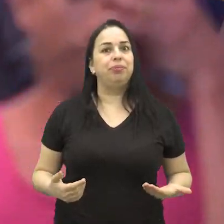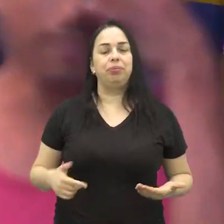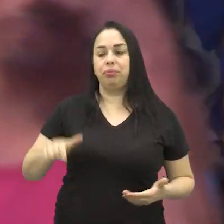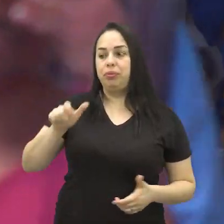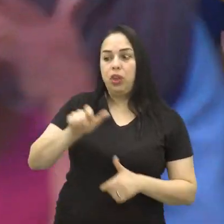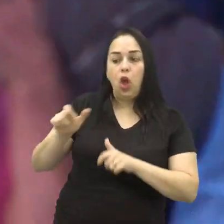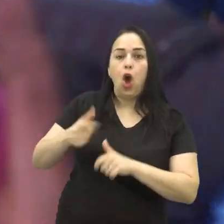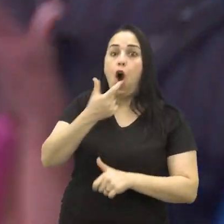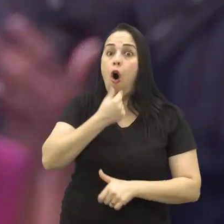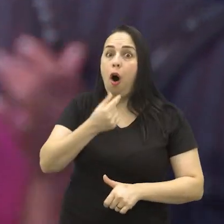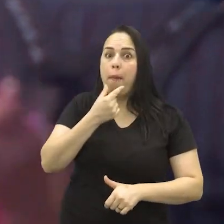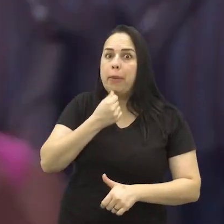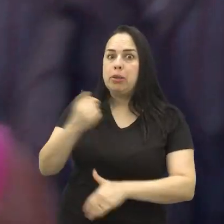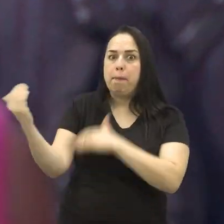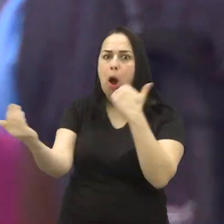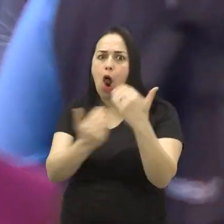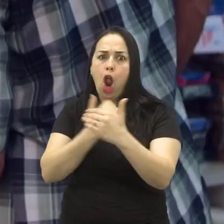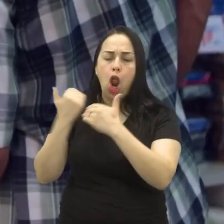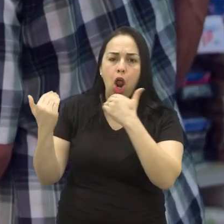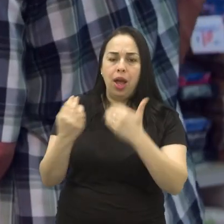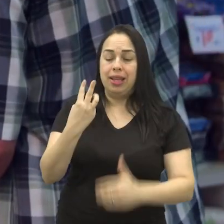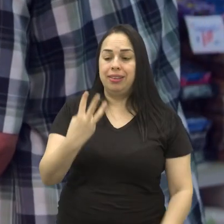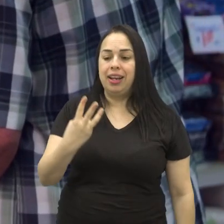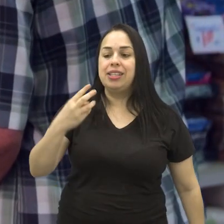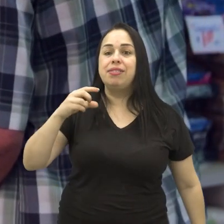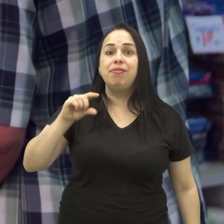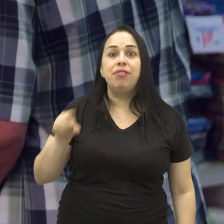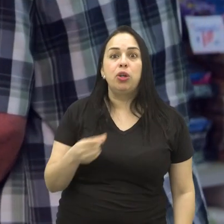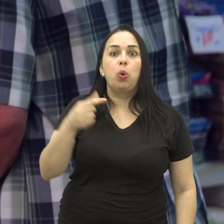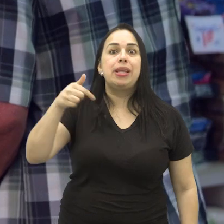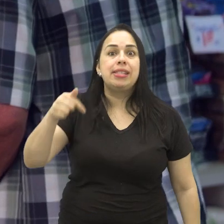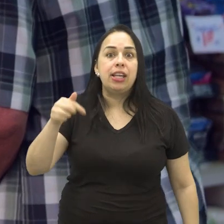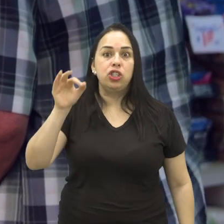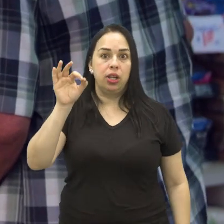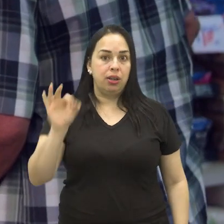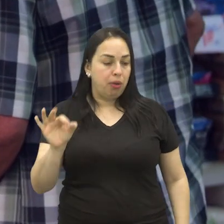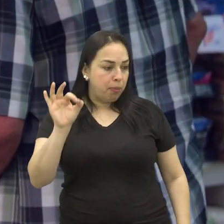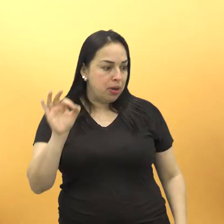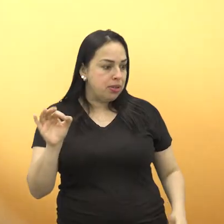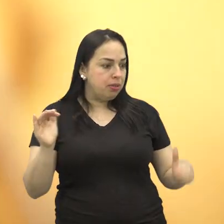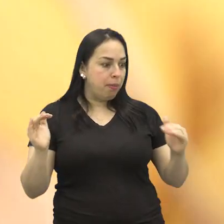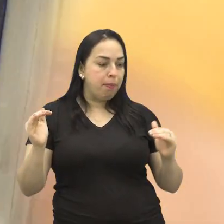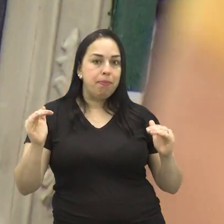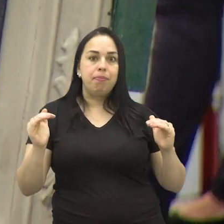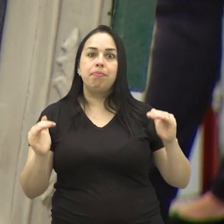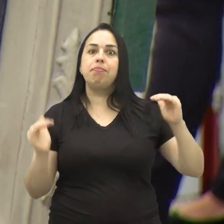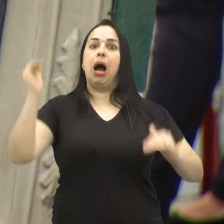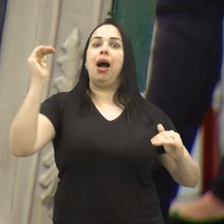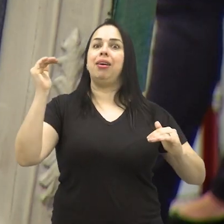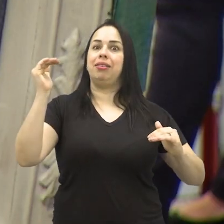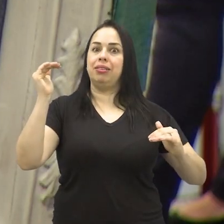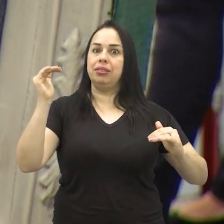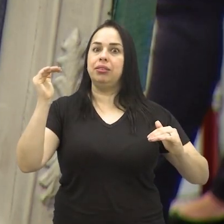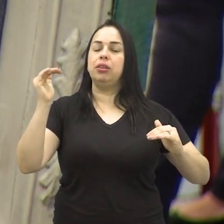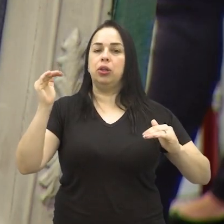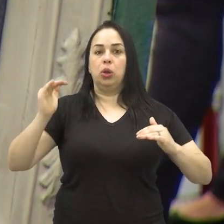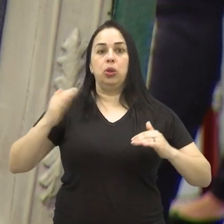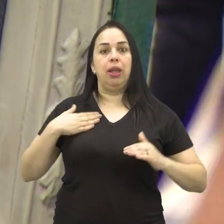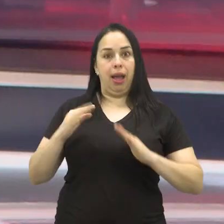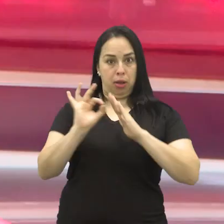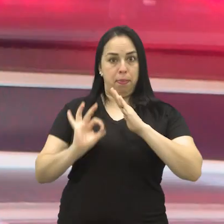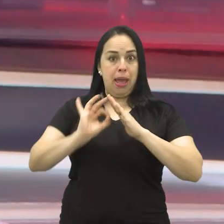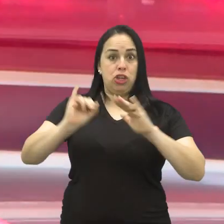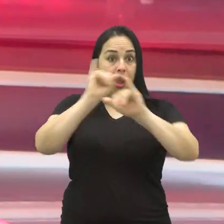de mortalidade de homens no Brasil é 3,7 maior do que a de mulheres, aponta o Censo